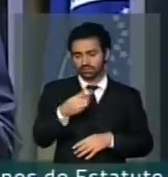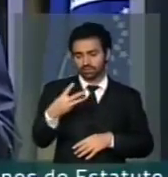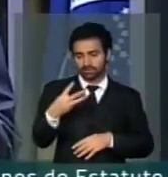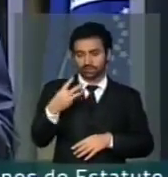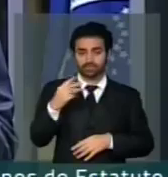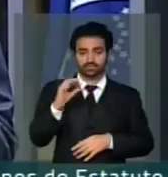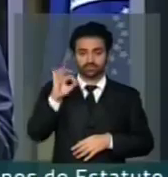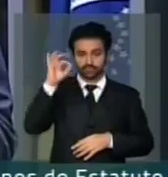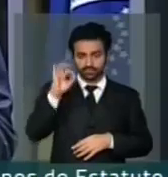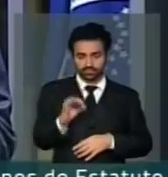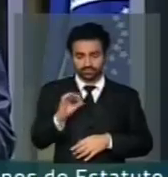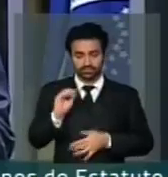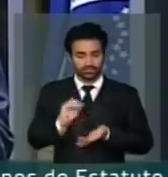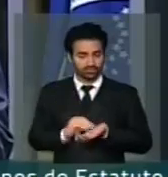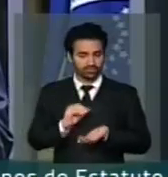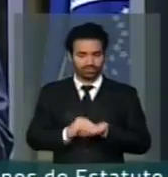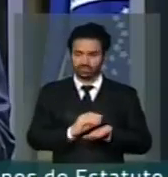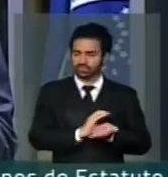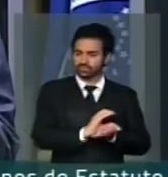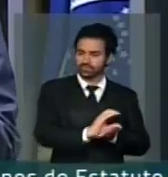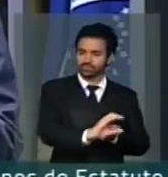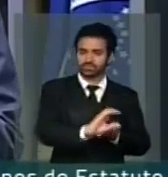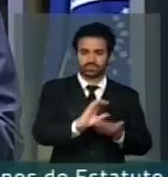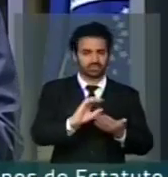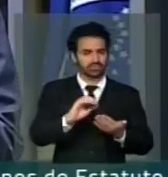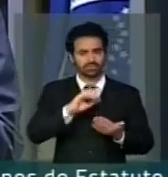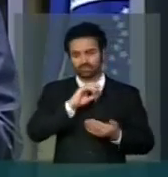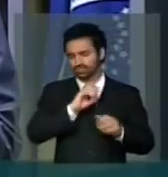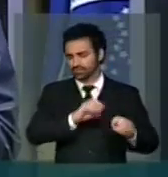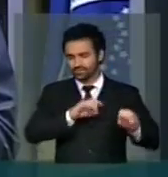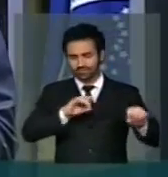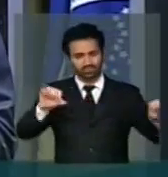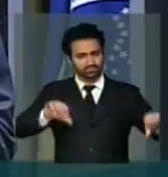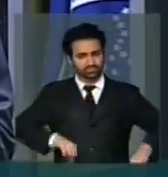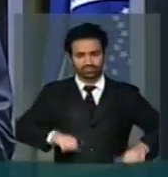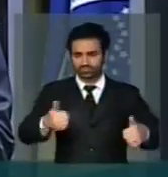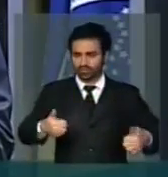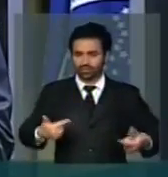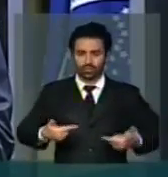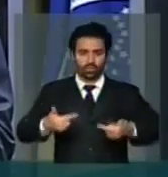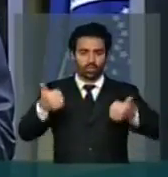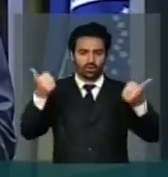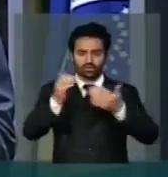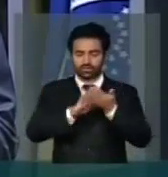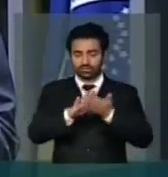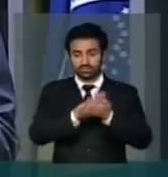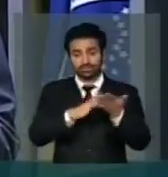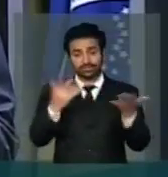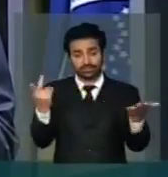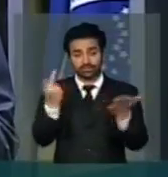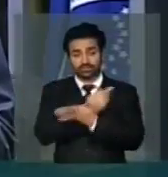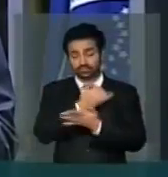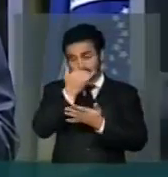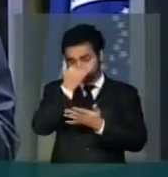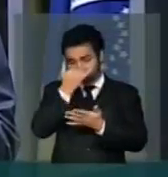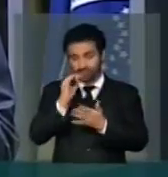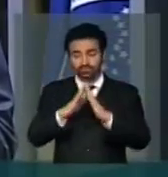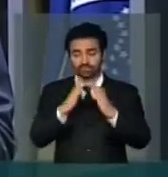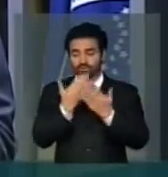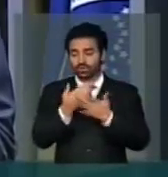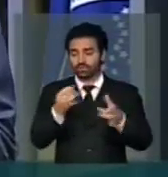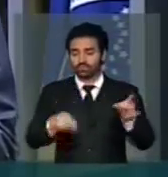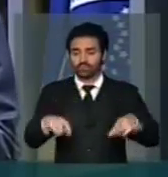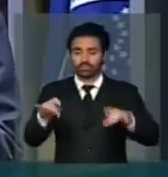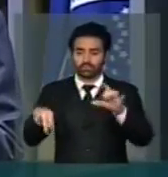33,3%. A falta de investimentos e a má qualidade do ensino tem como consequência uma alta taxa de evasão nacional.